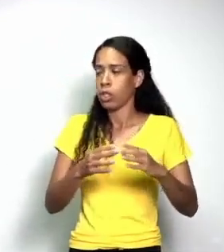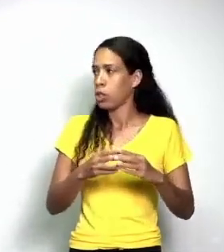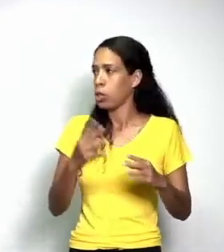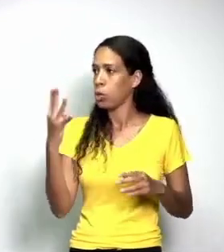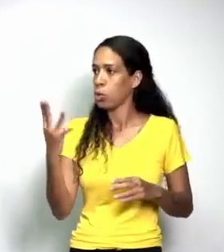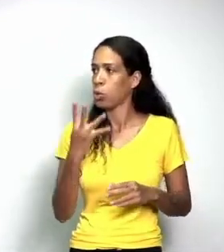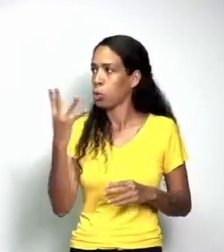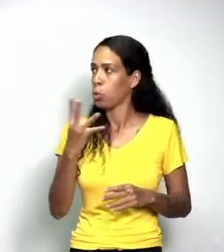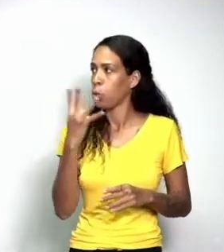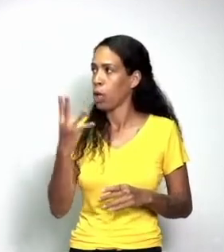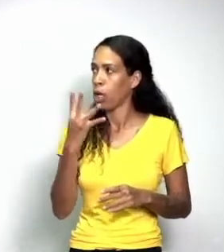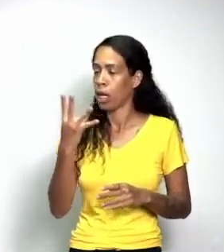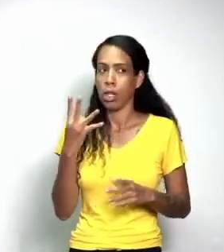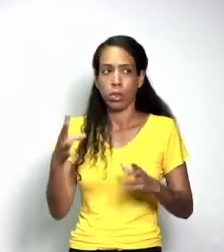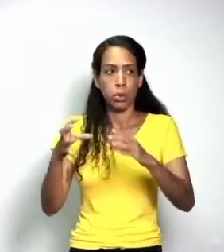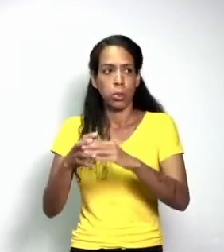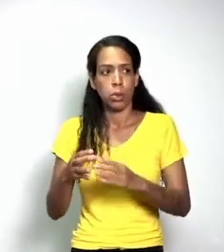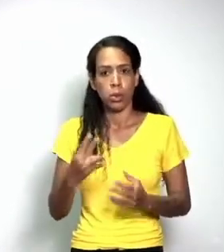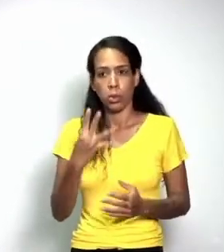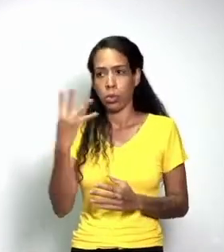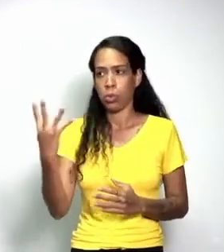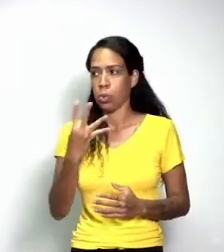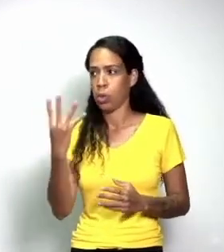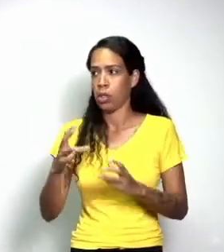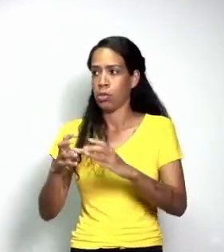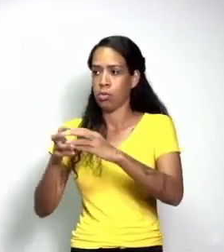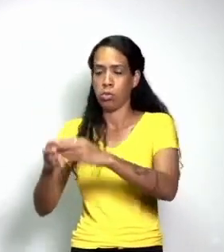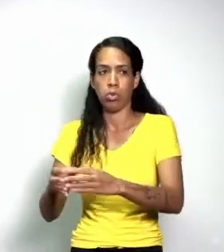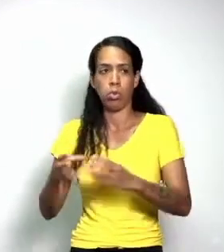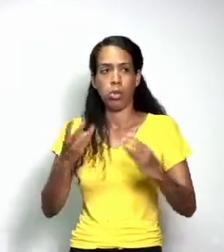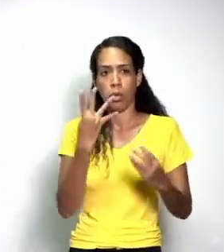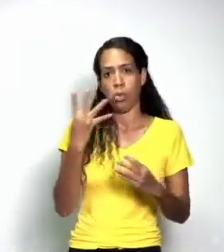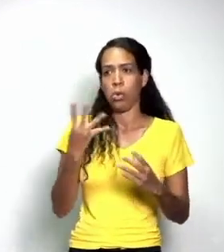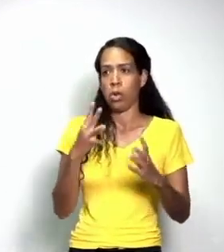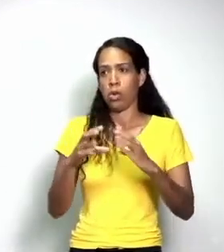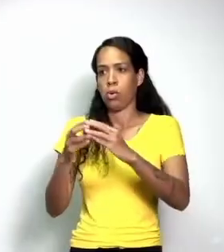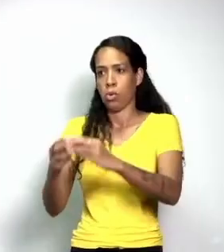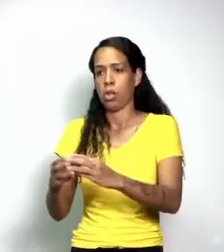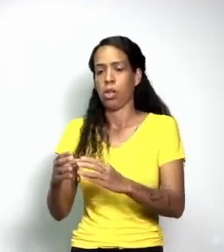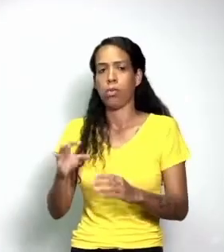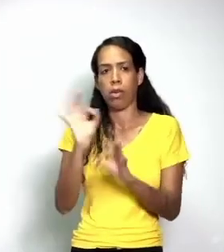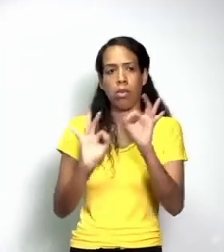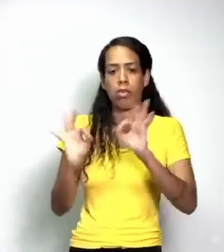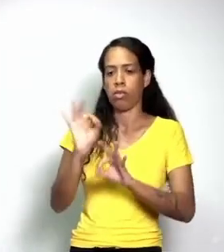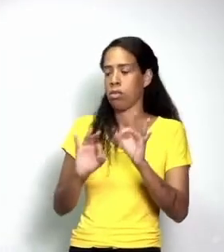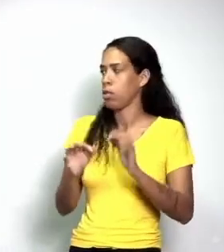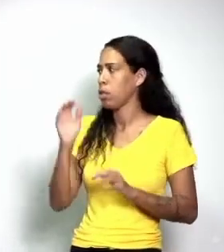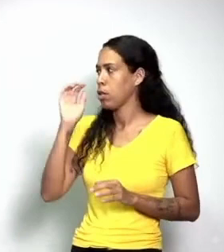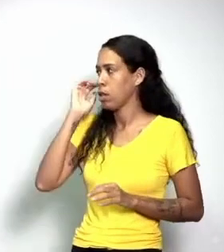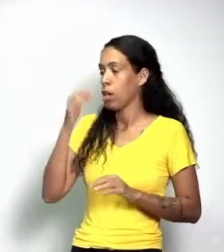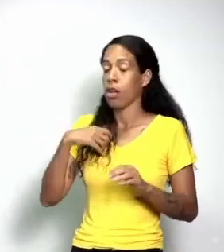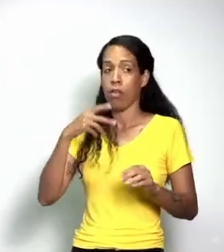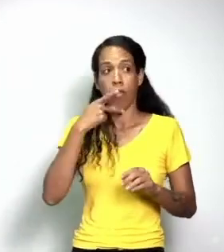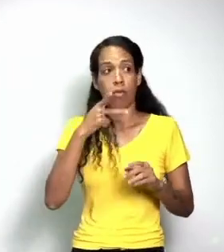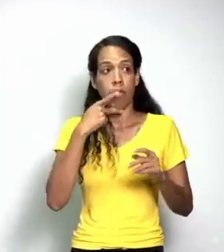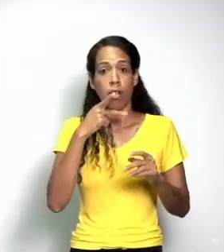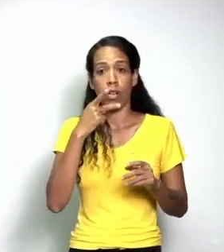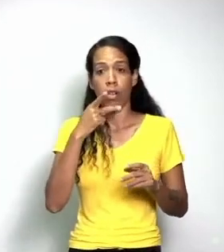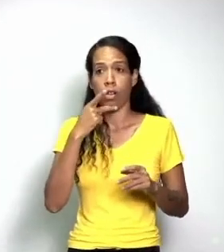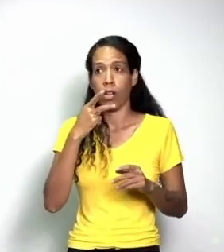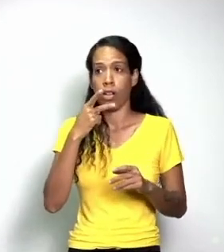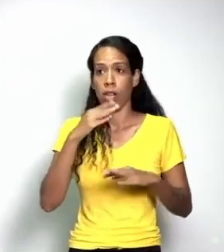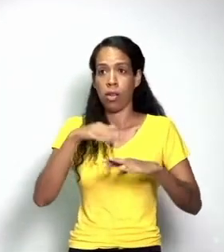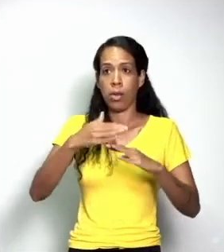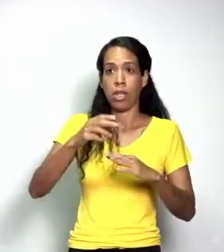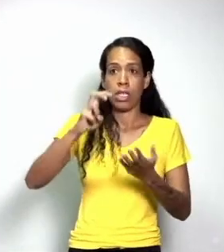3 em 3? Então tá. Então, pode vir 4 pessoas. Eu vou falar para quem está mais para o fundo,